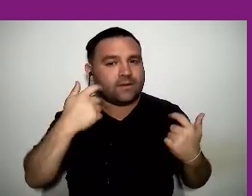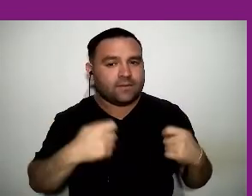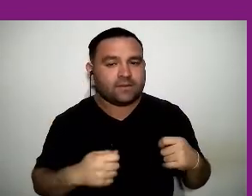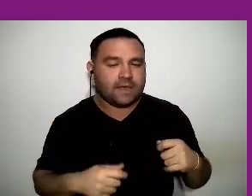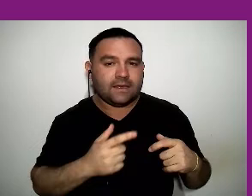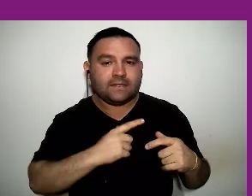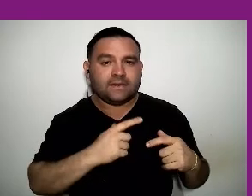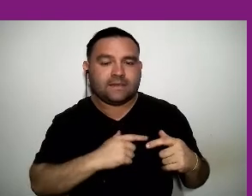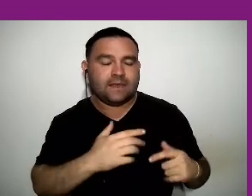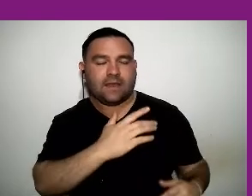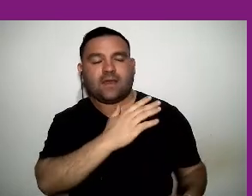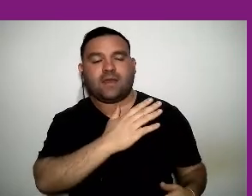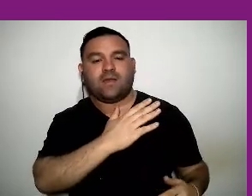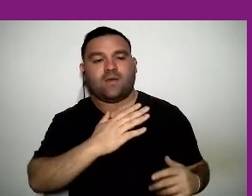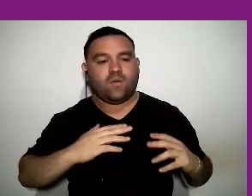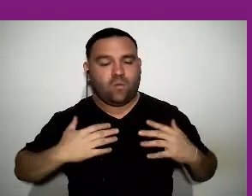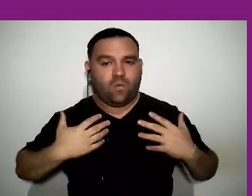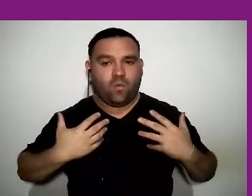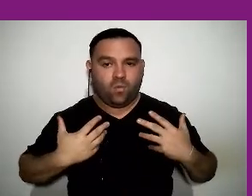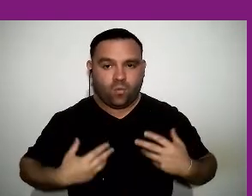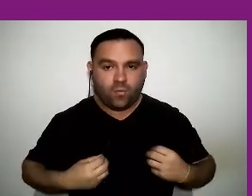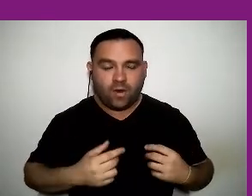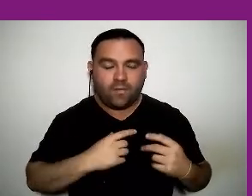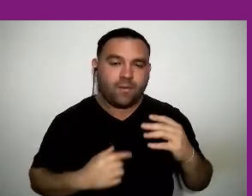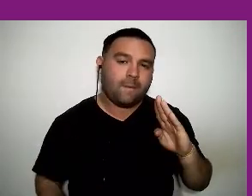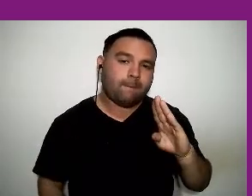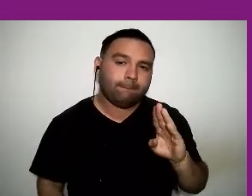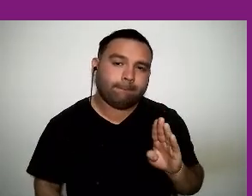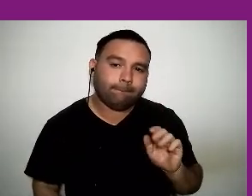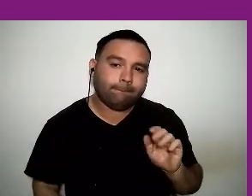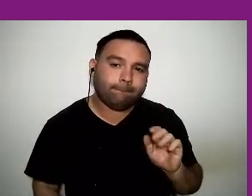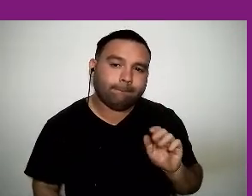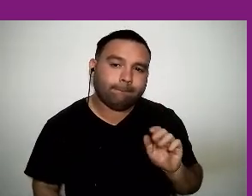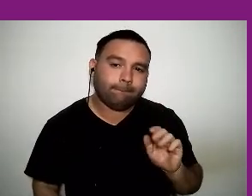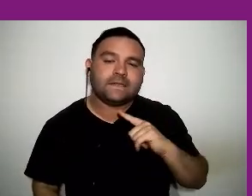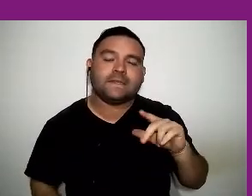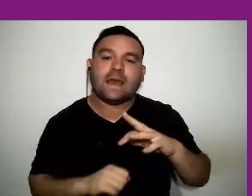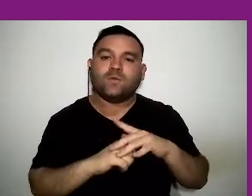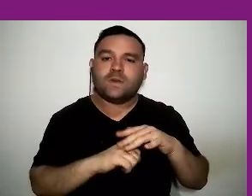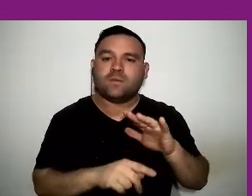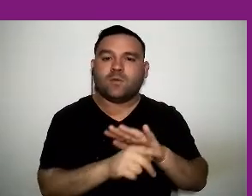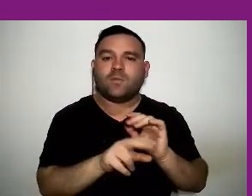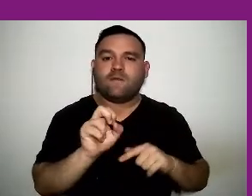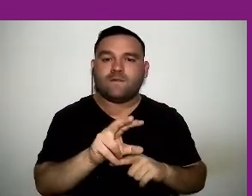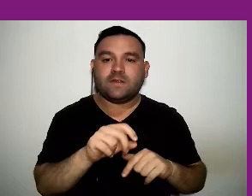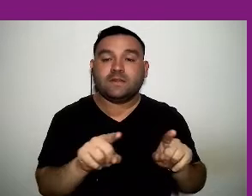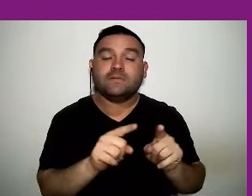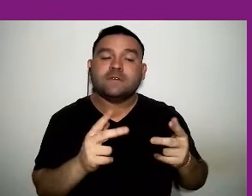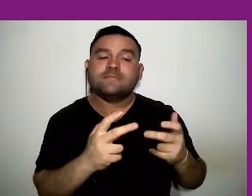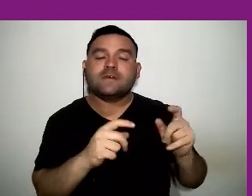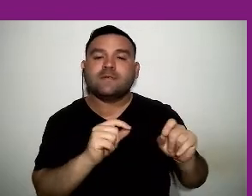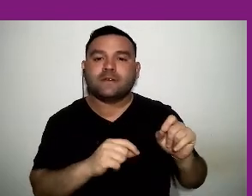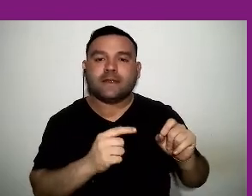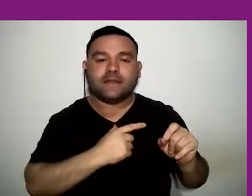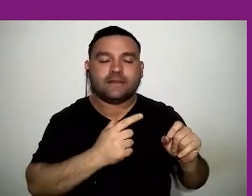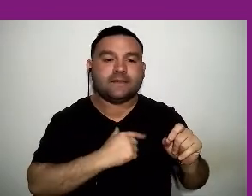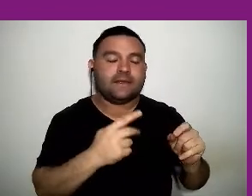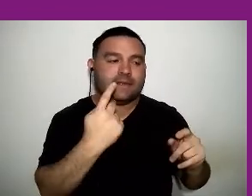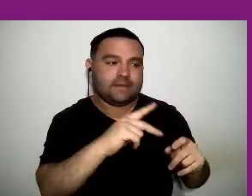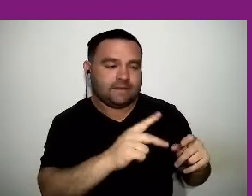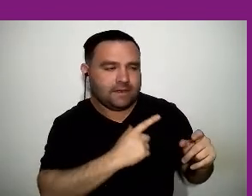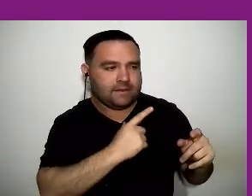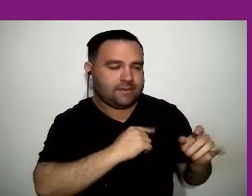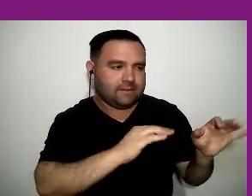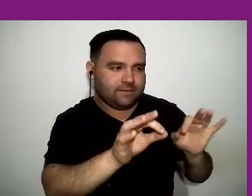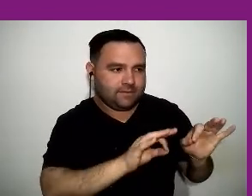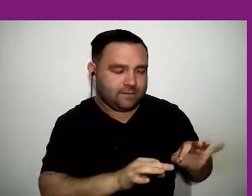baby lung, mas ele também foi acometido por uma doença intersticial, que foi a doença viral, e a gente vê que com a manobra de recrutamento